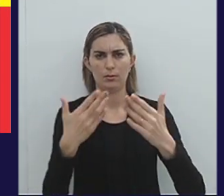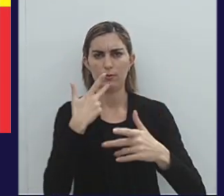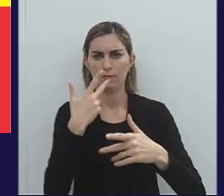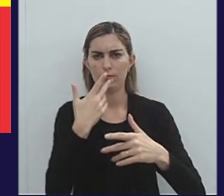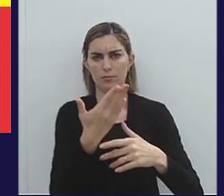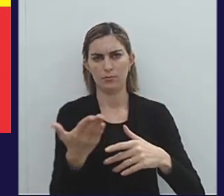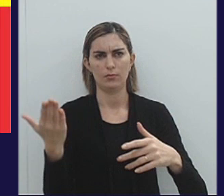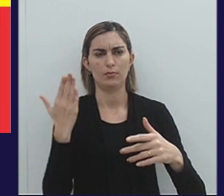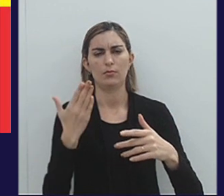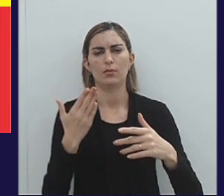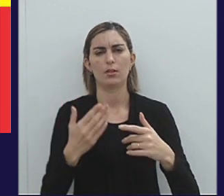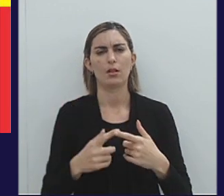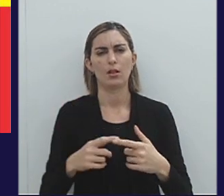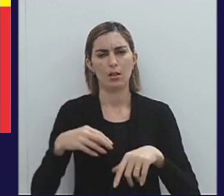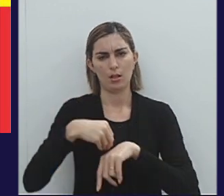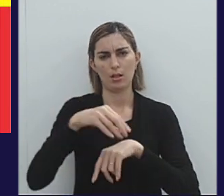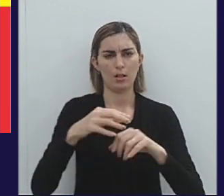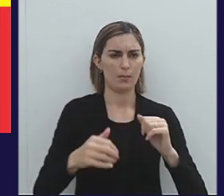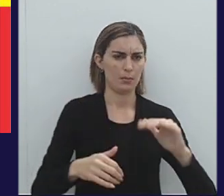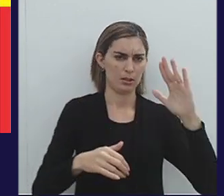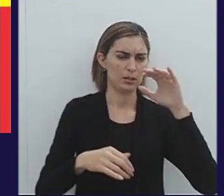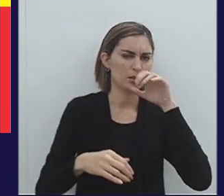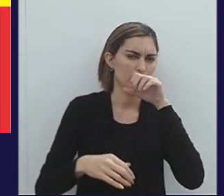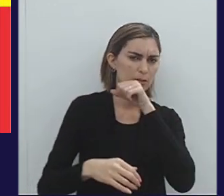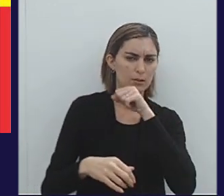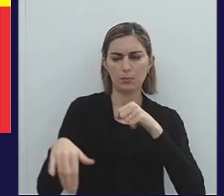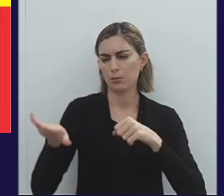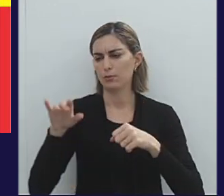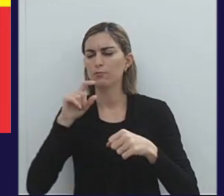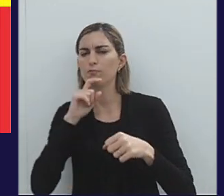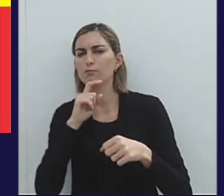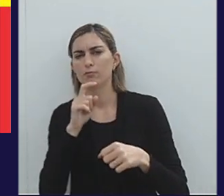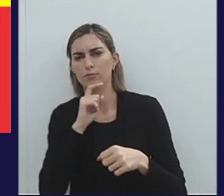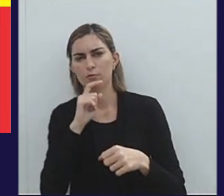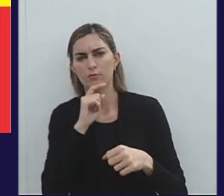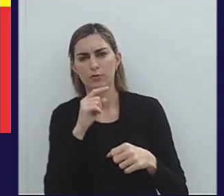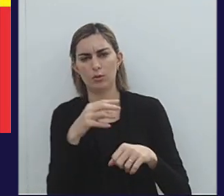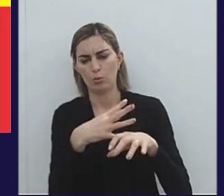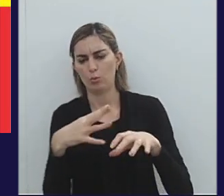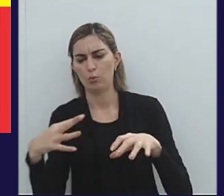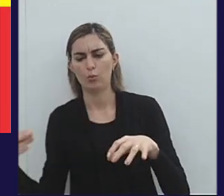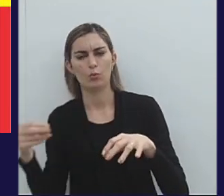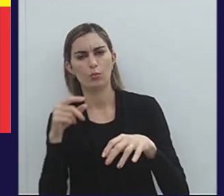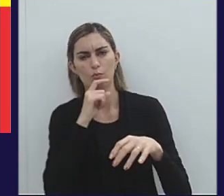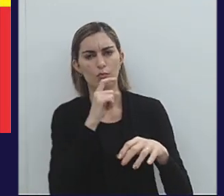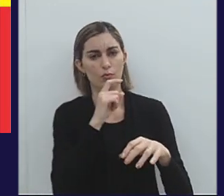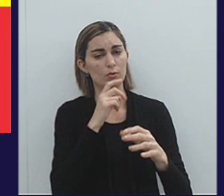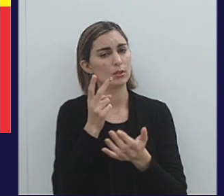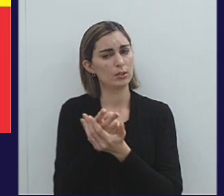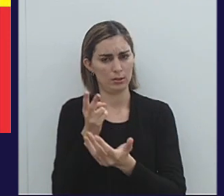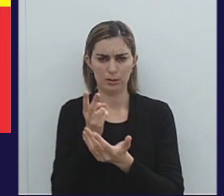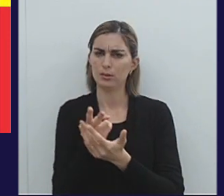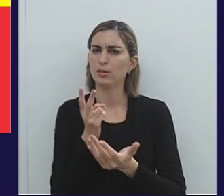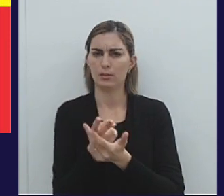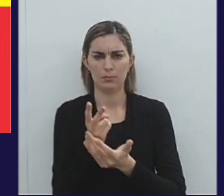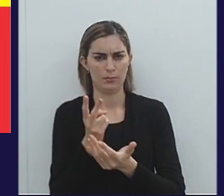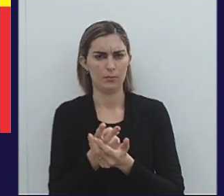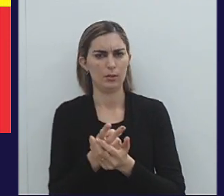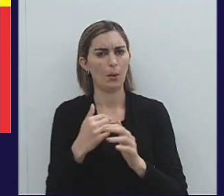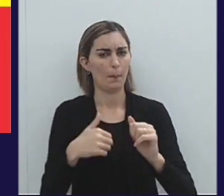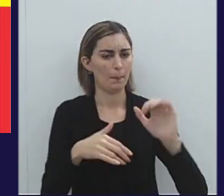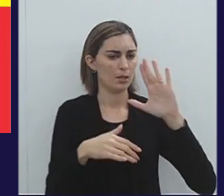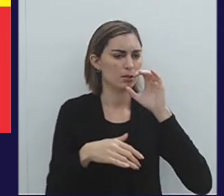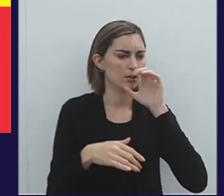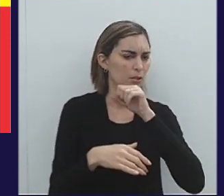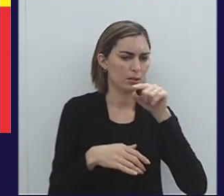para vocês. É de um corpo mais quente que vai ser direcionado para um corpo mais frio. Sempre vai ser assim.